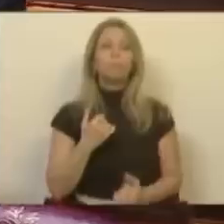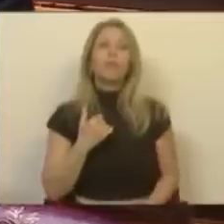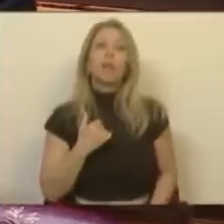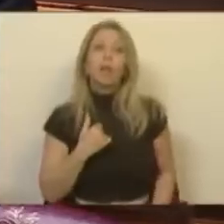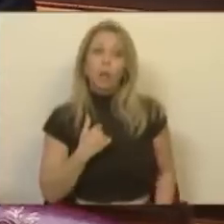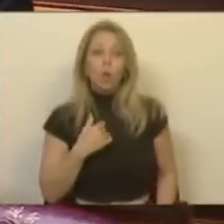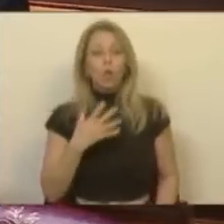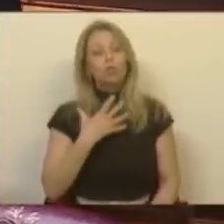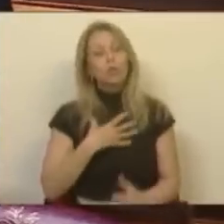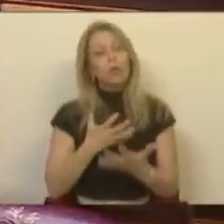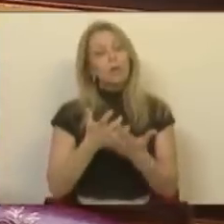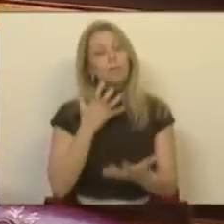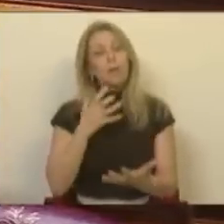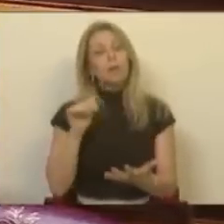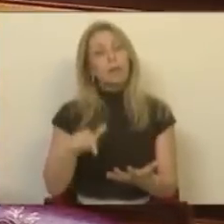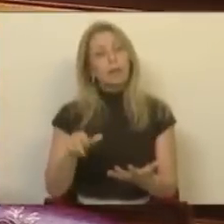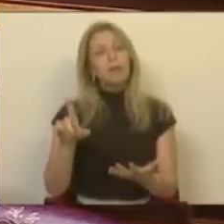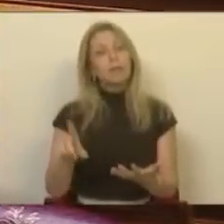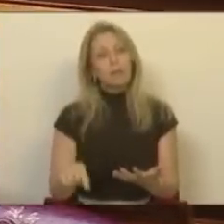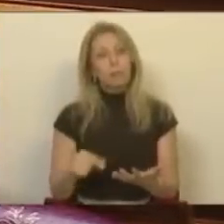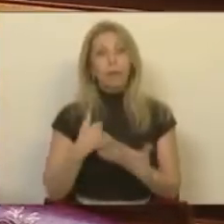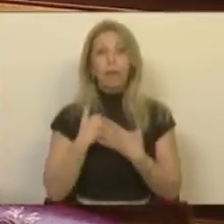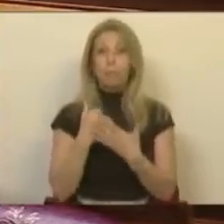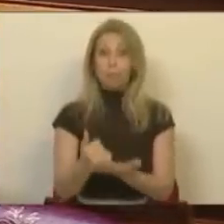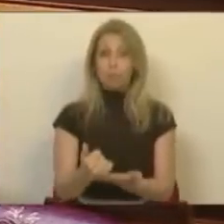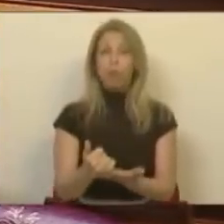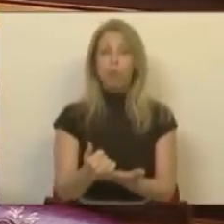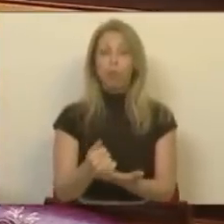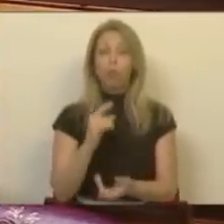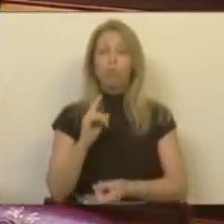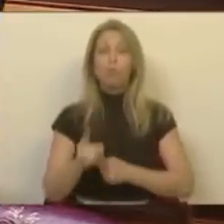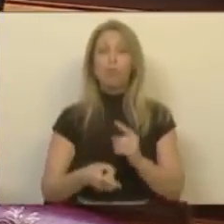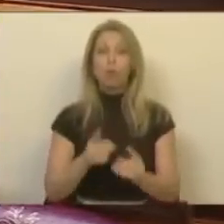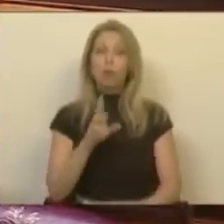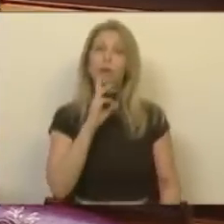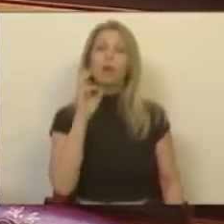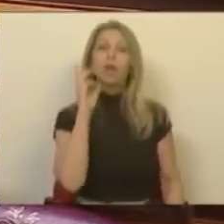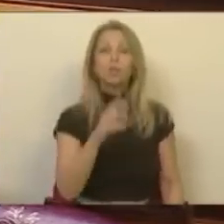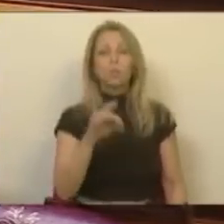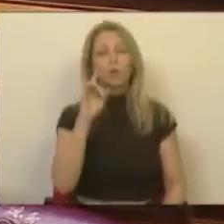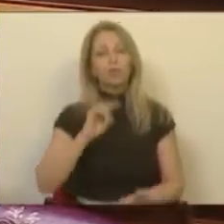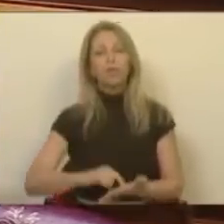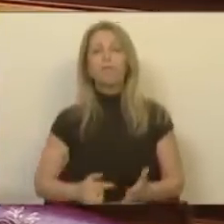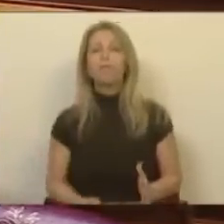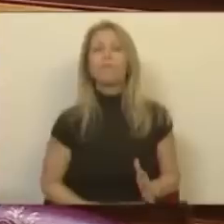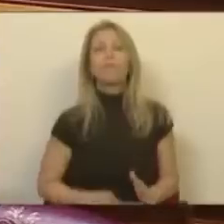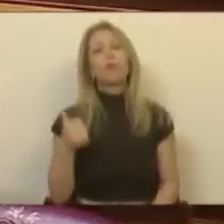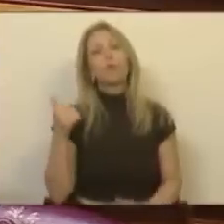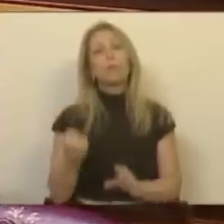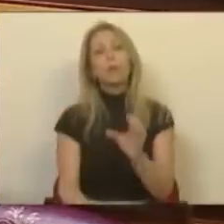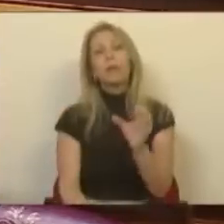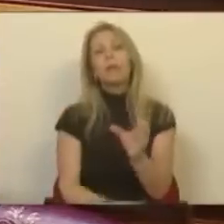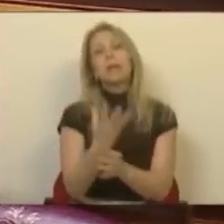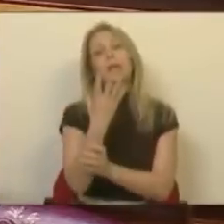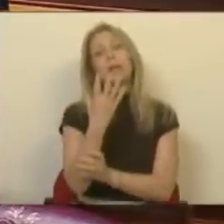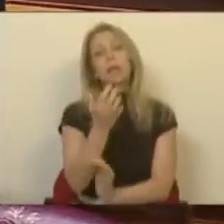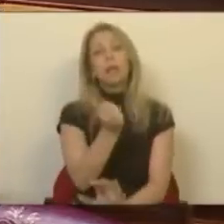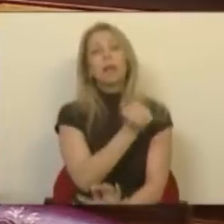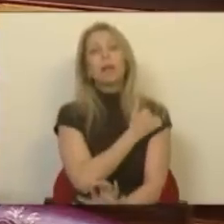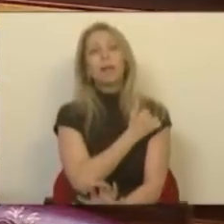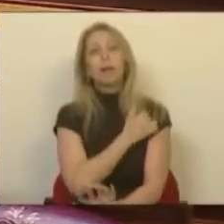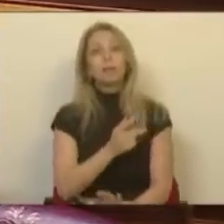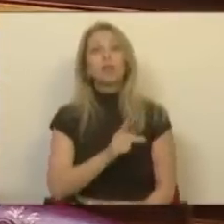também de destacar aqui o apoio naquilo que é uma resposta fundamental à criação de residências